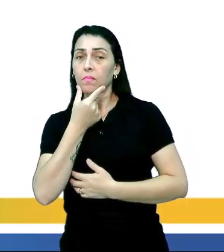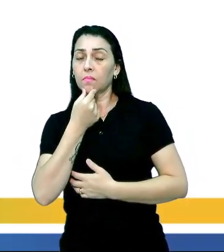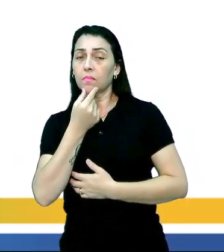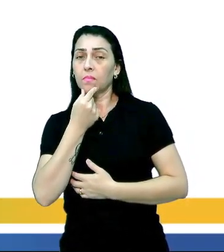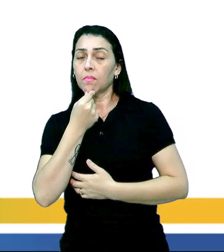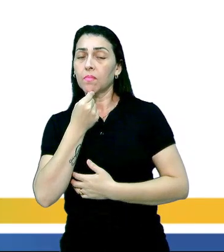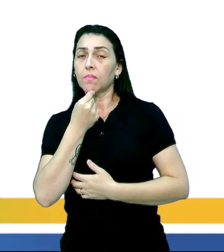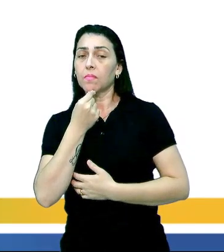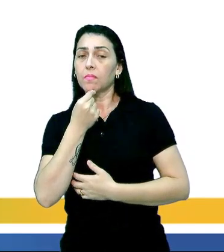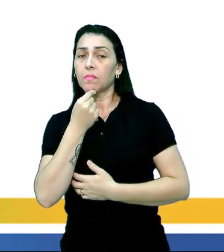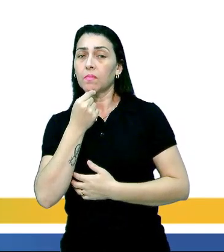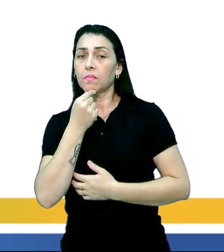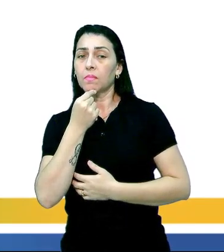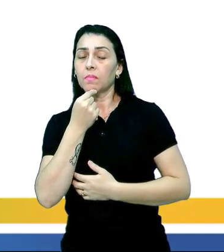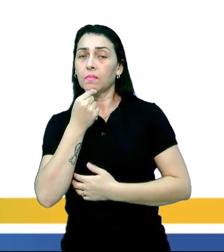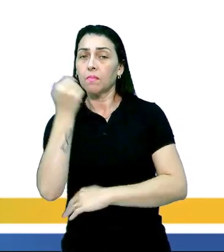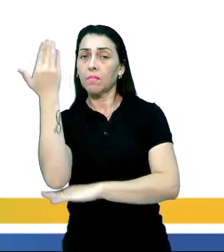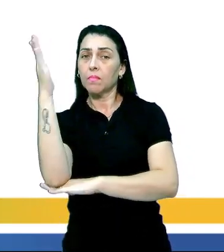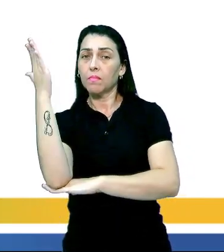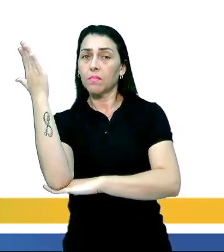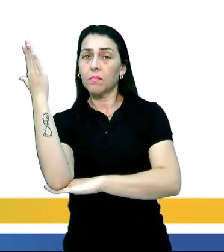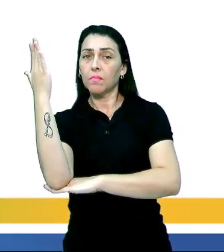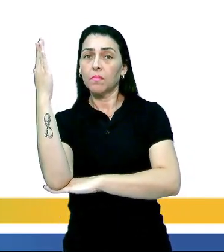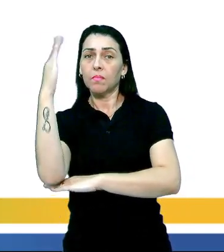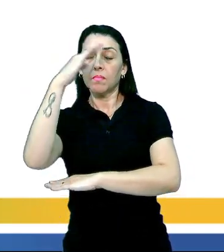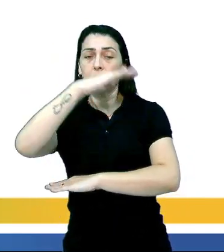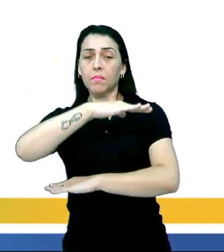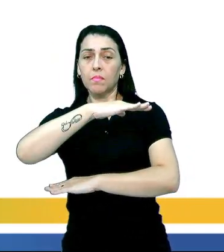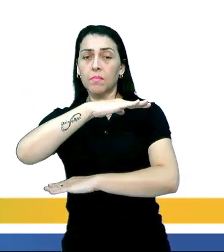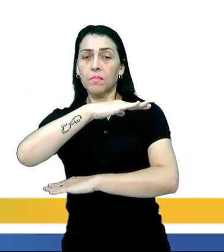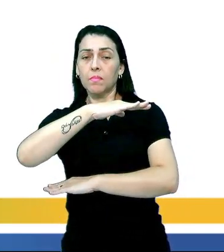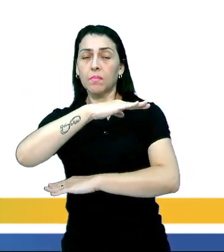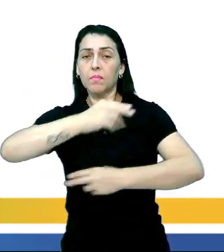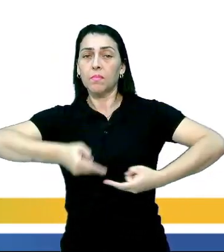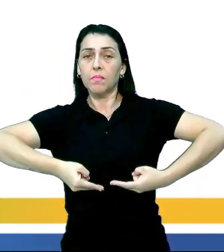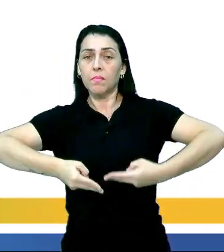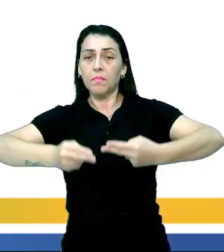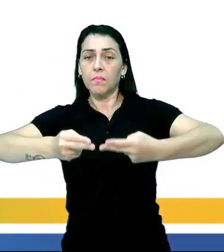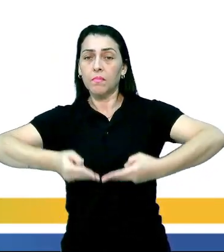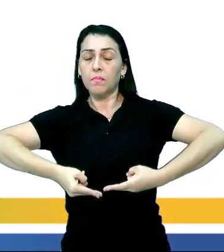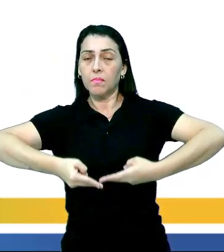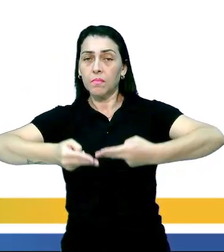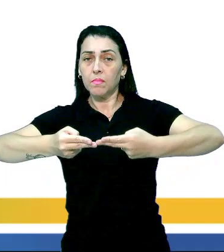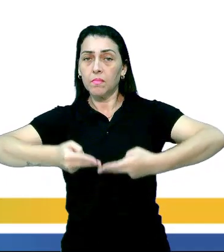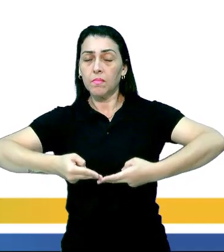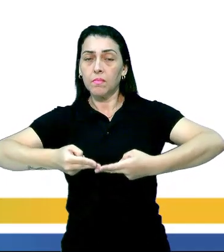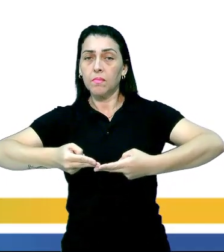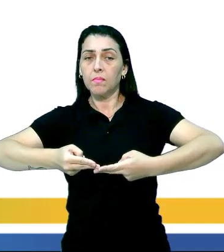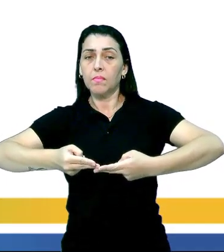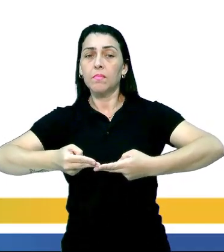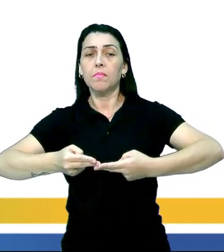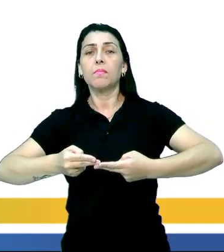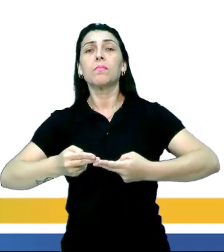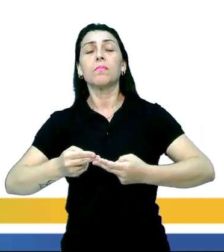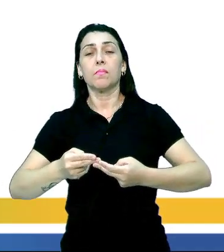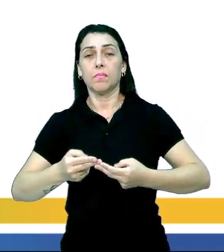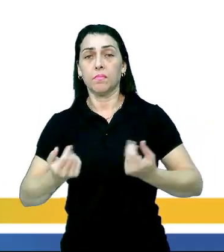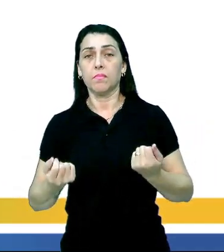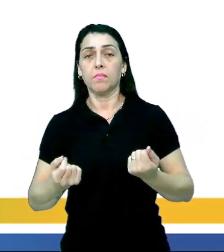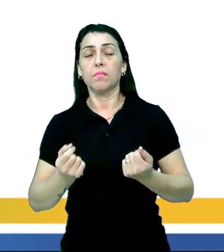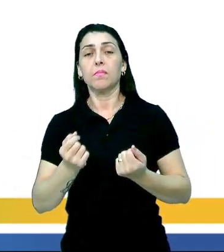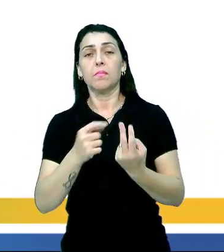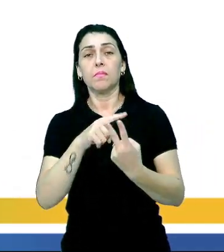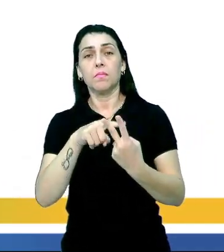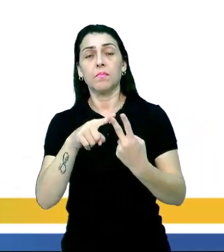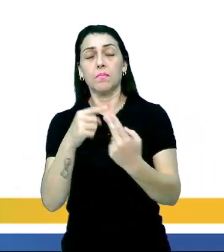né? Nós temos aí um pedaço de madeira e ele sendo carregado, digamos assim, nessa rede